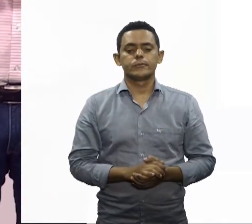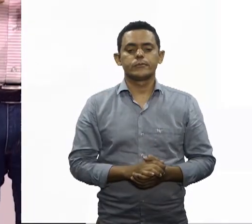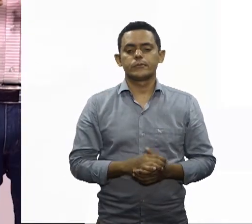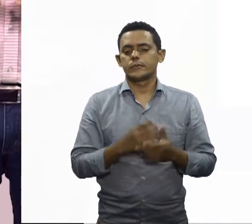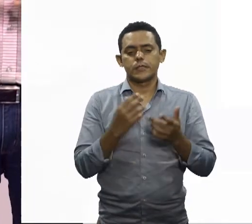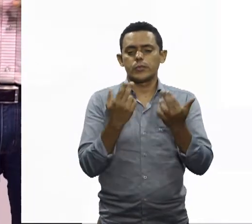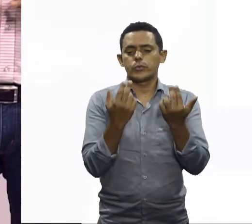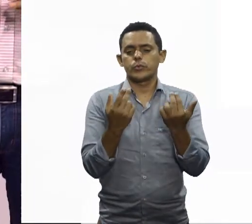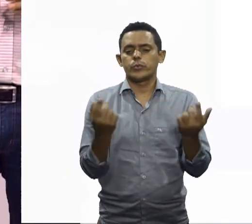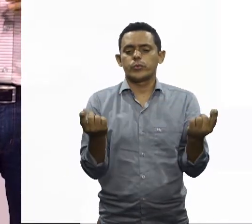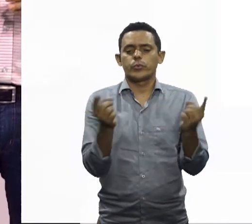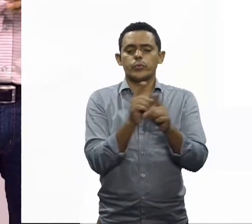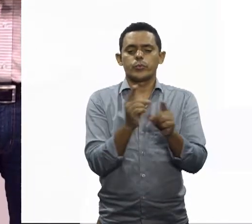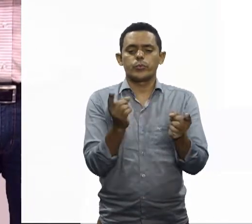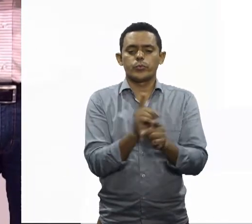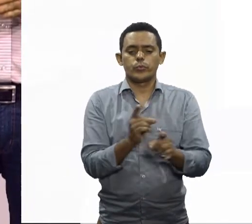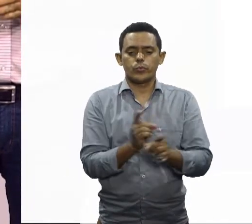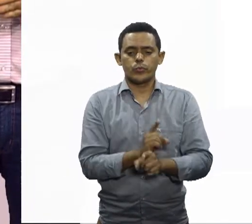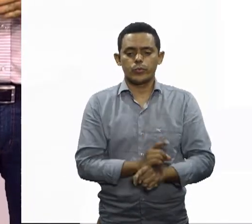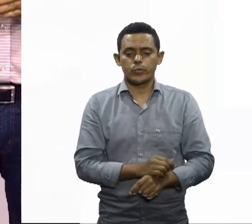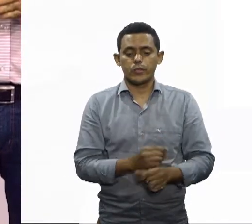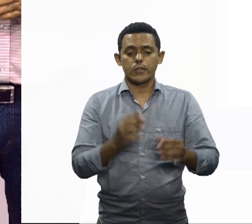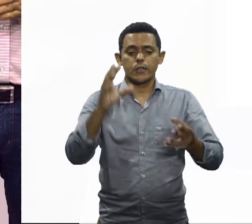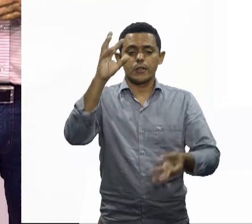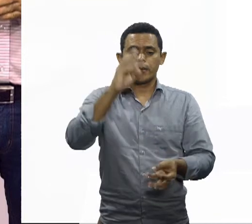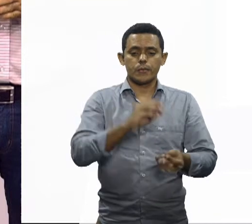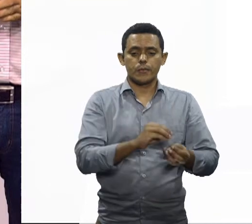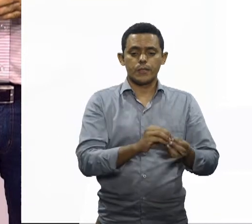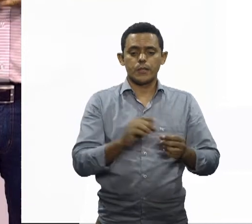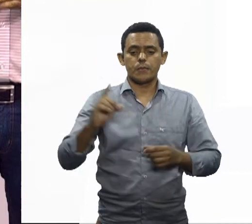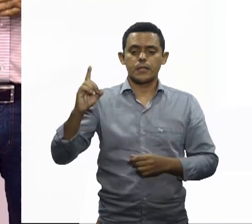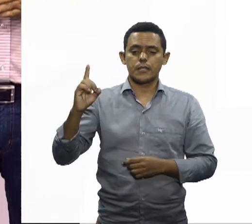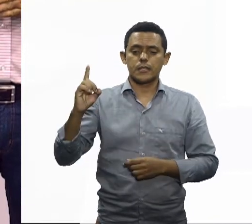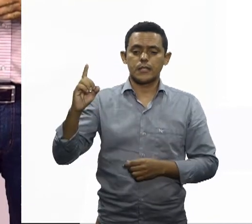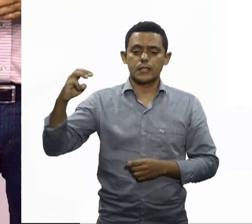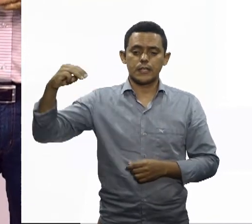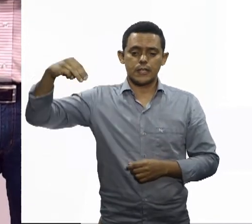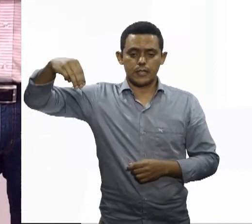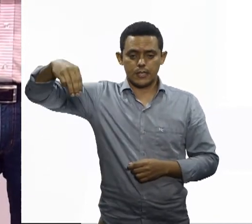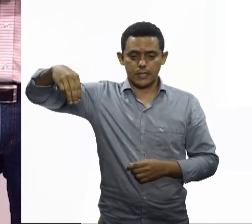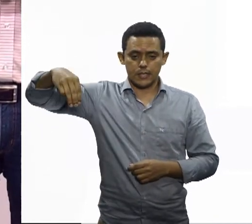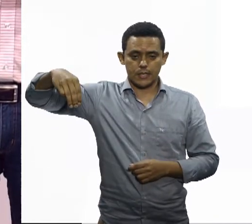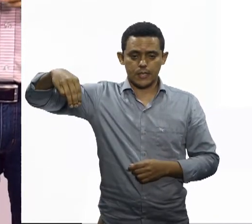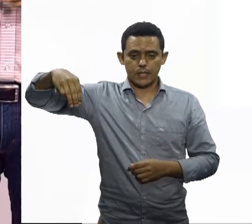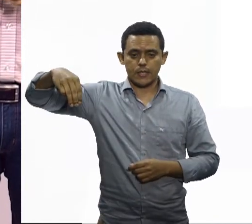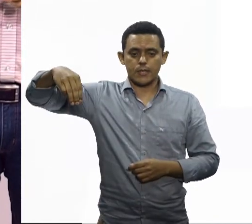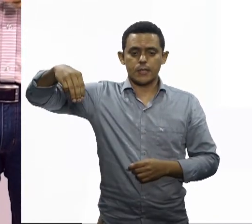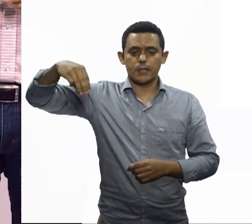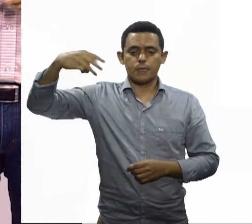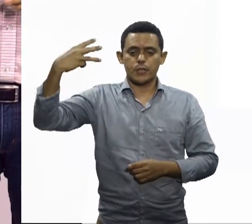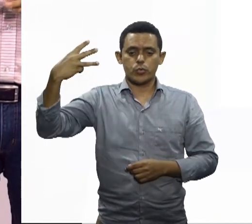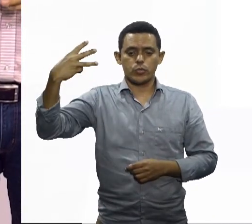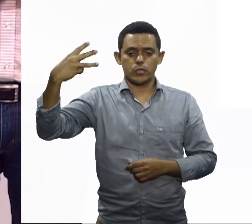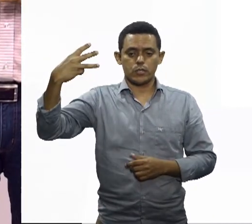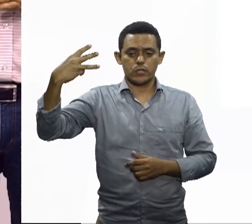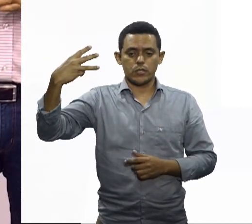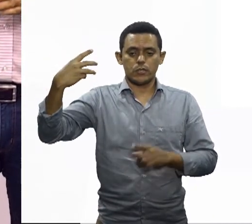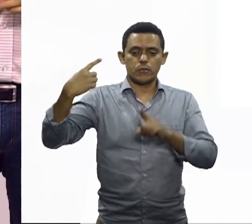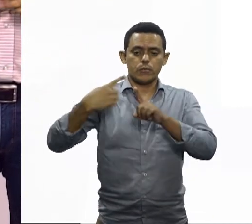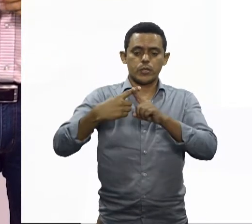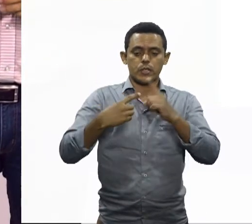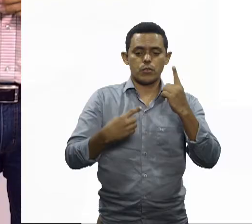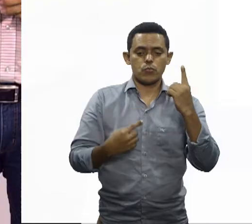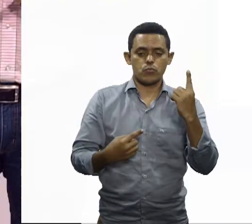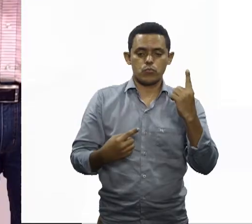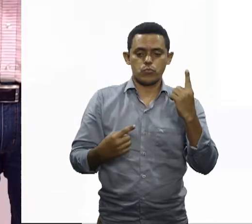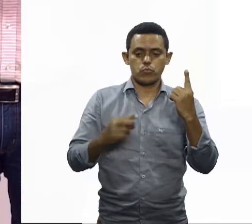trazer tudo para decímetros cúbicos. Porque quando você chegar em decímetro cúbico, você vai ver que a cada 1 decímetro cúbico